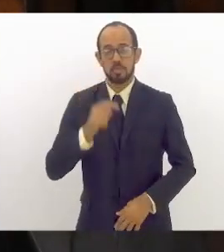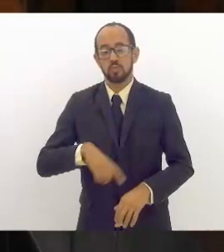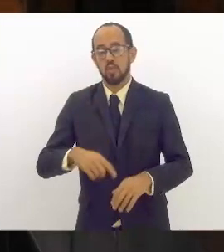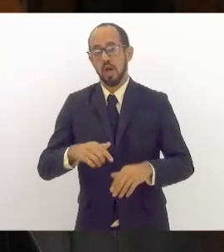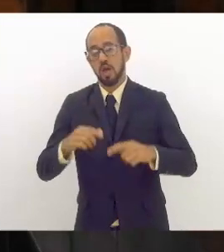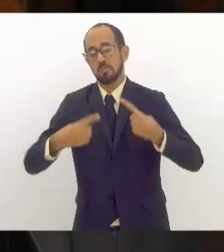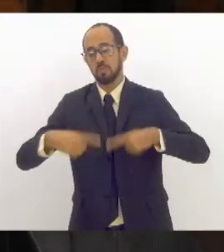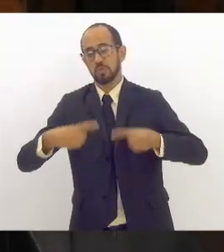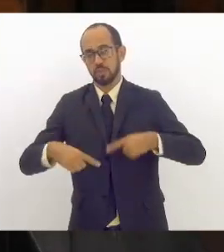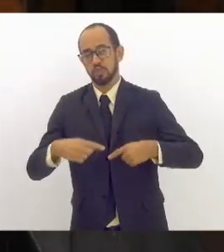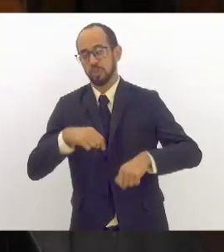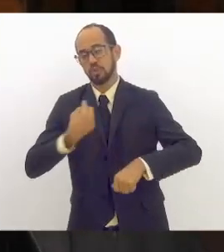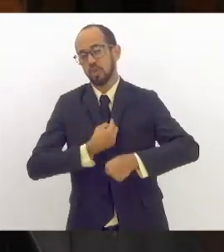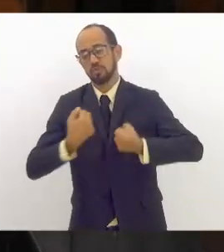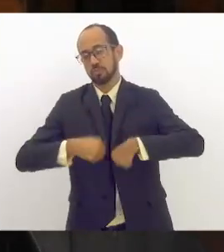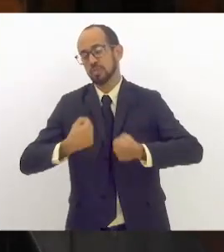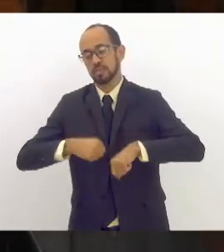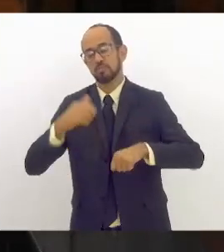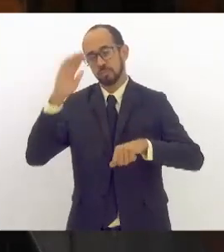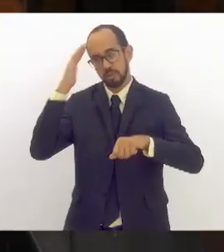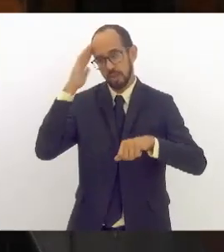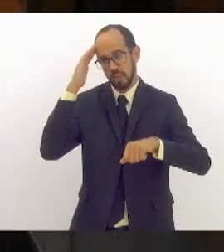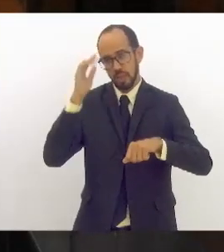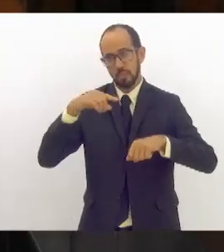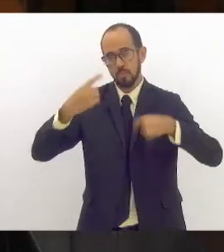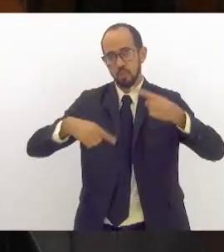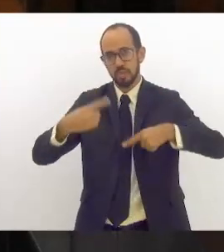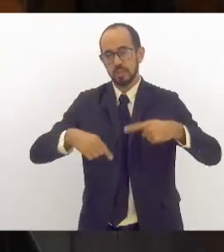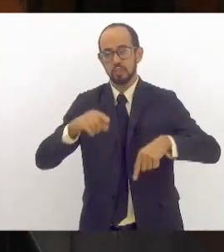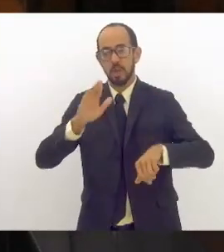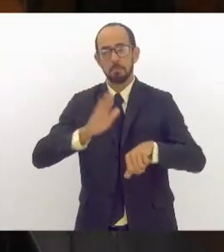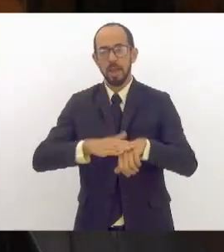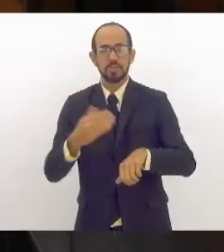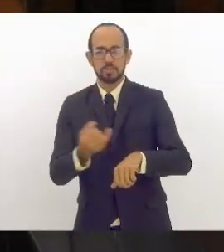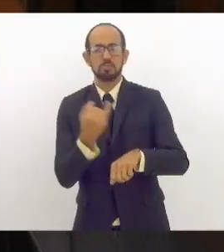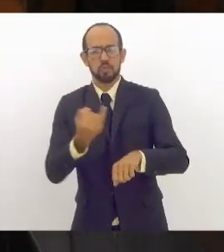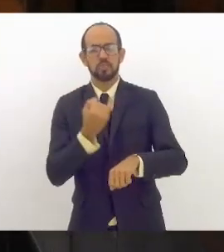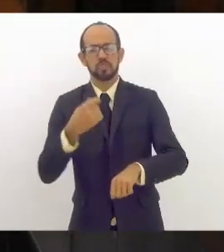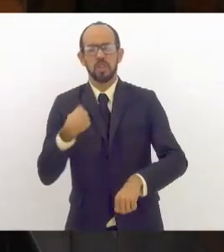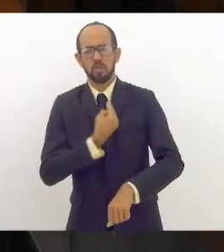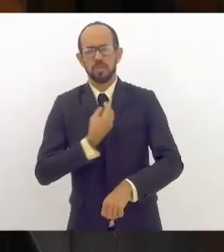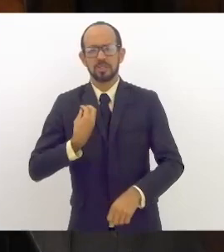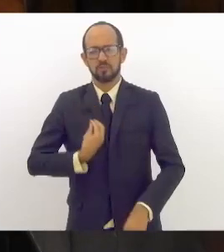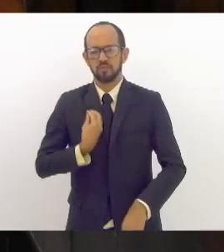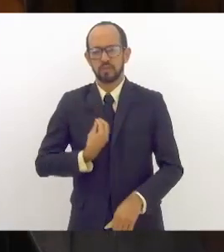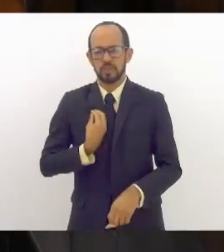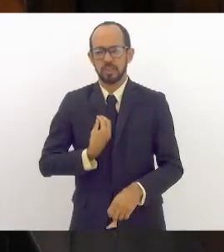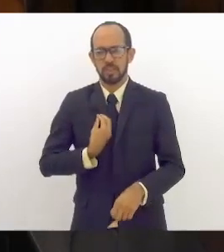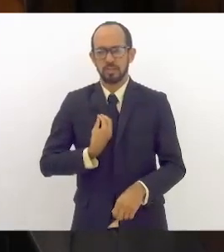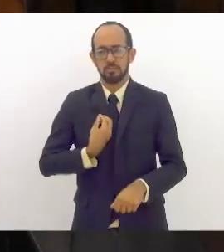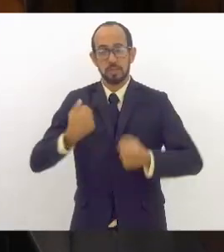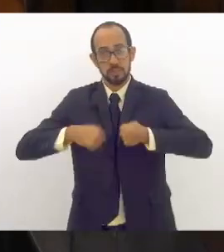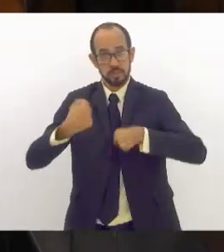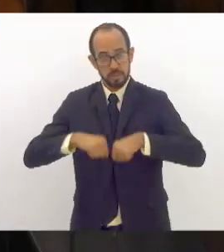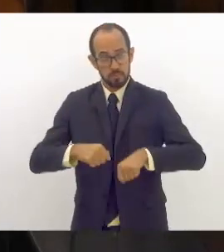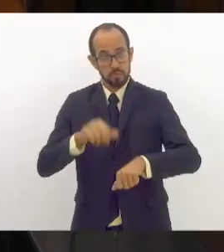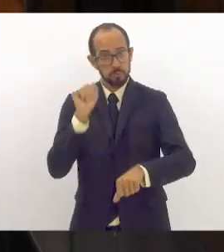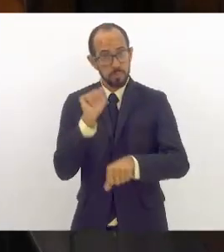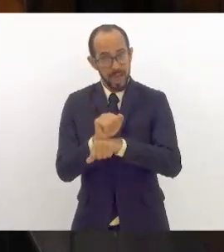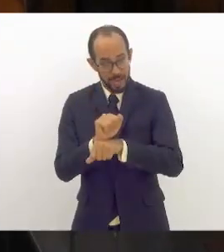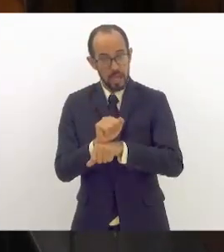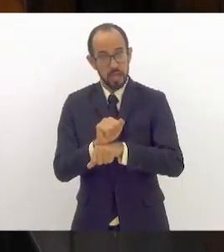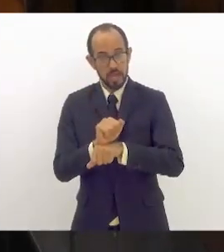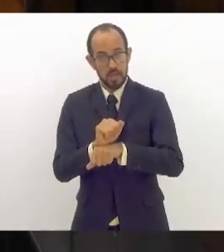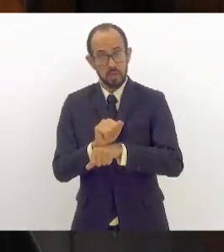entenda que a política é uma das coisas mais importantes da nossa vida é preciso que a gente Pare com essa história